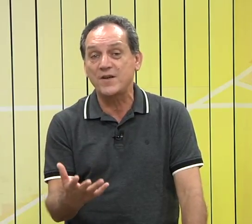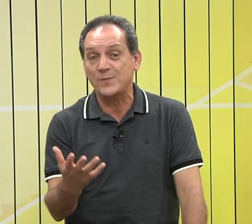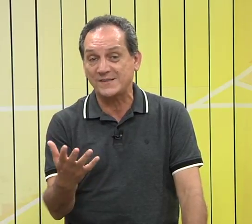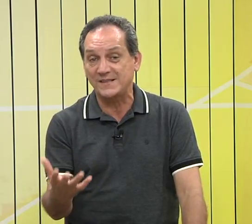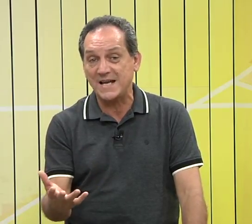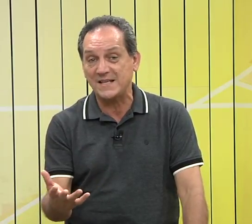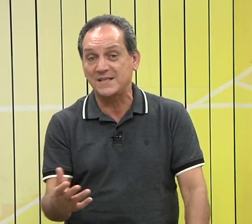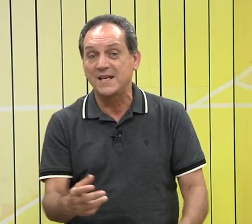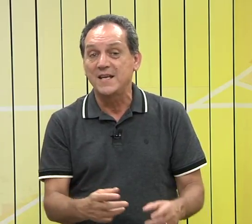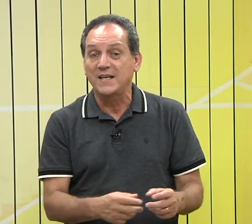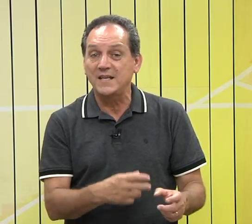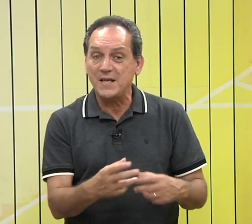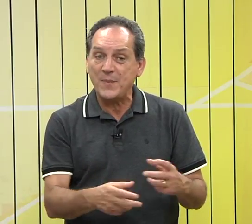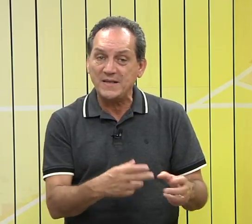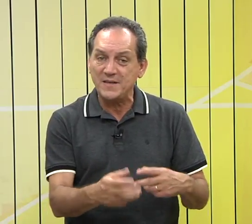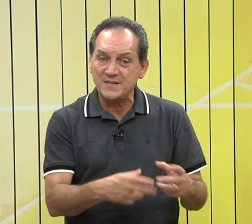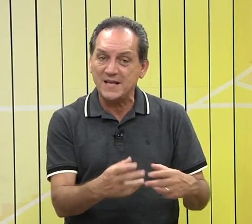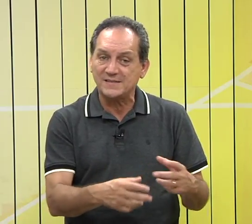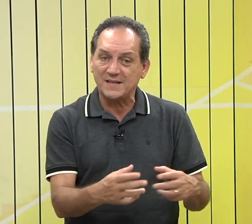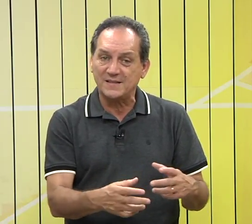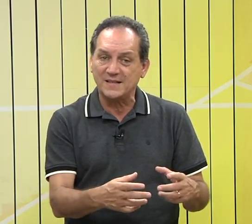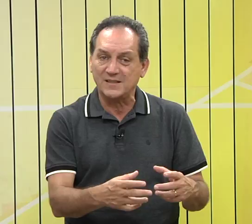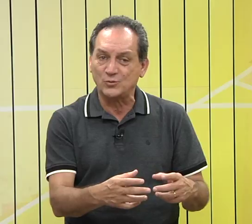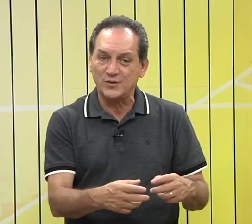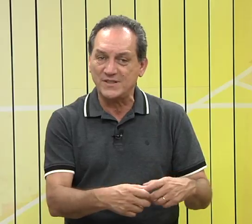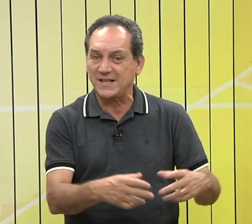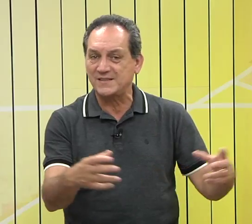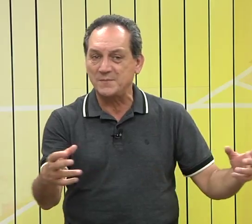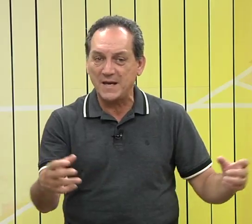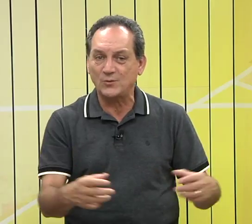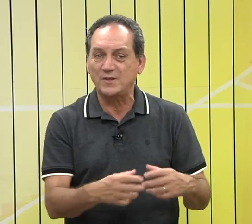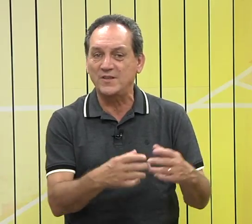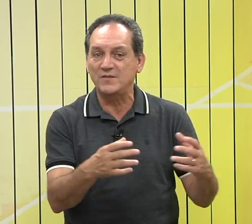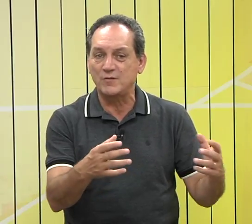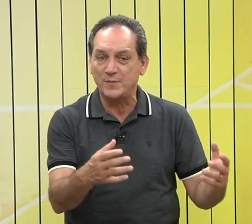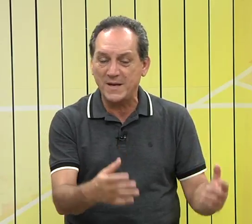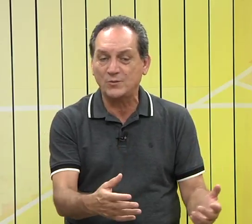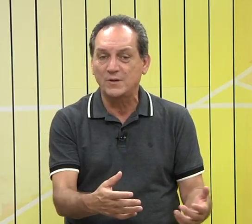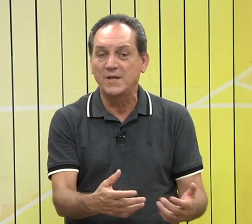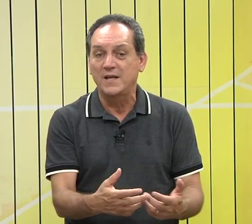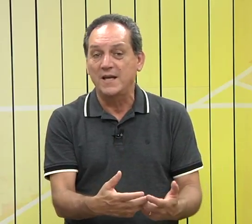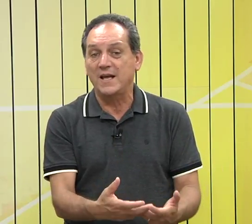vão viver numa cidade que, independente das ações de crescimento, de